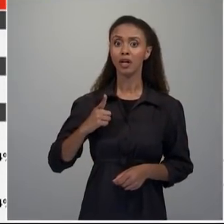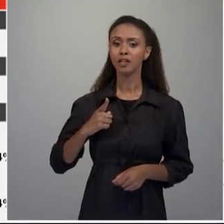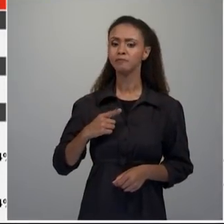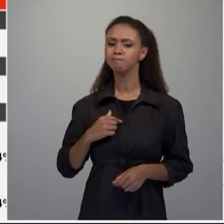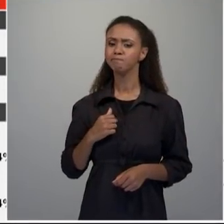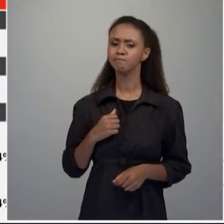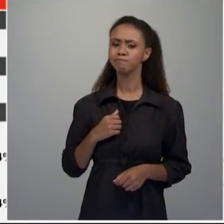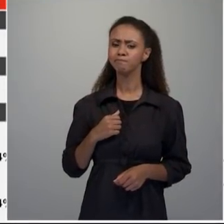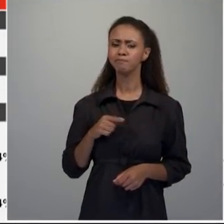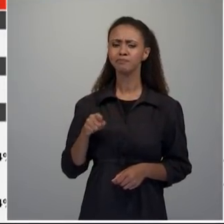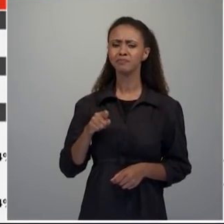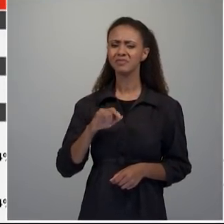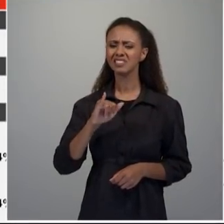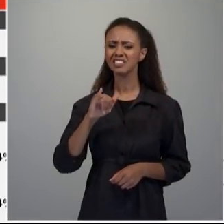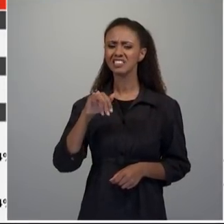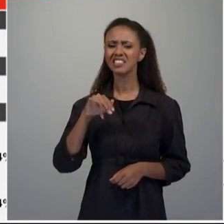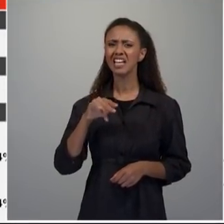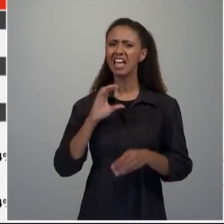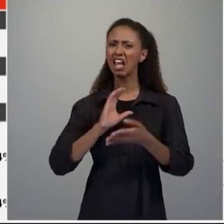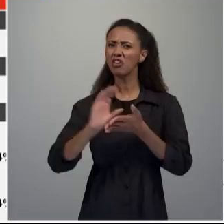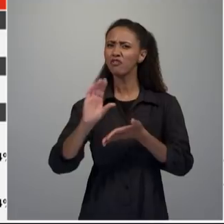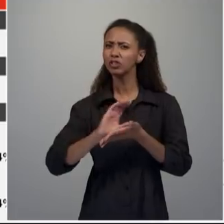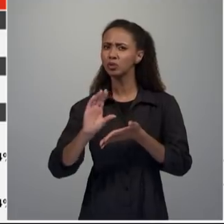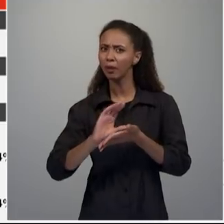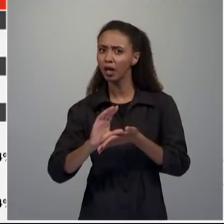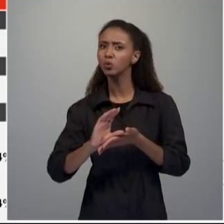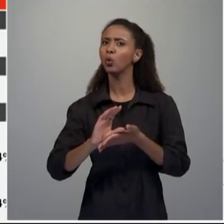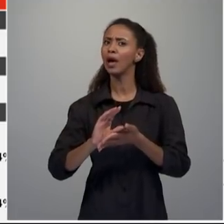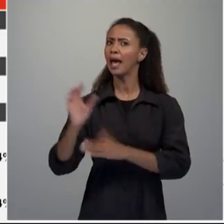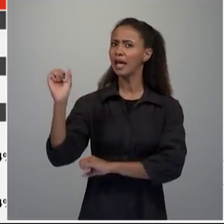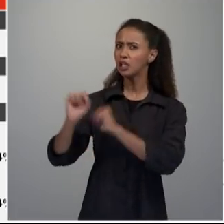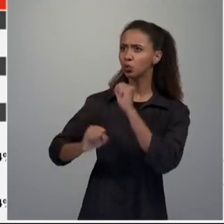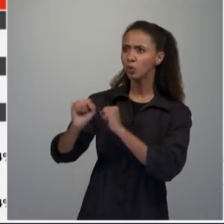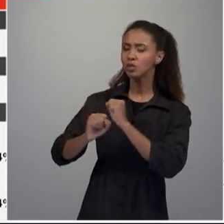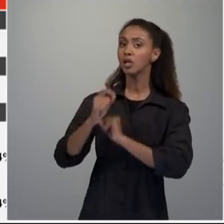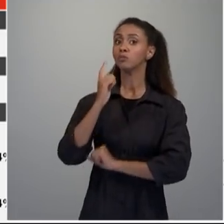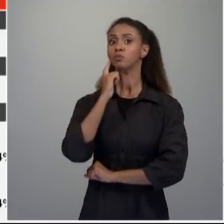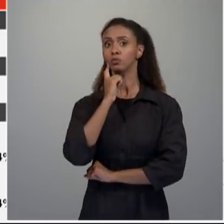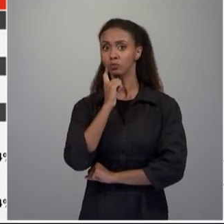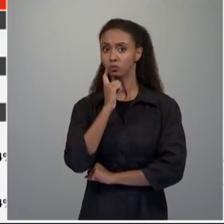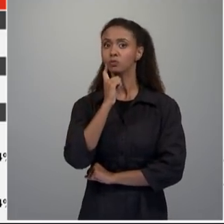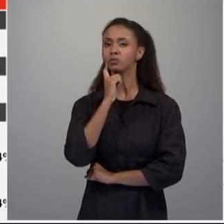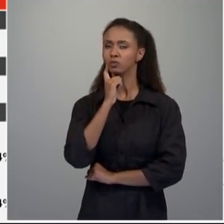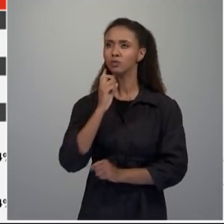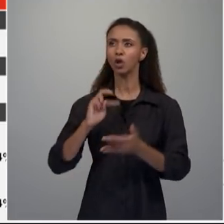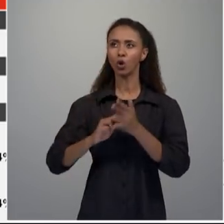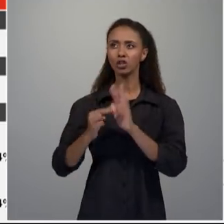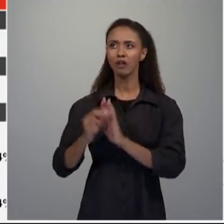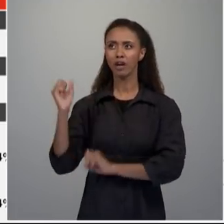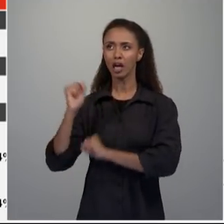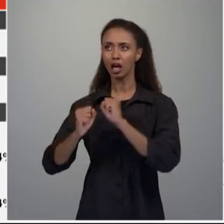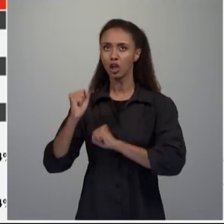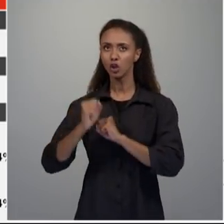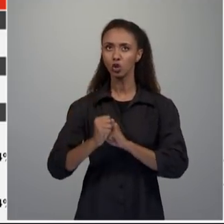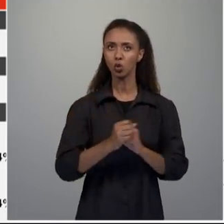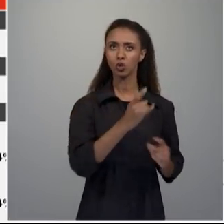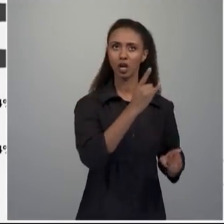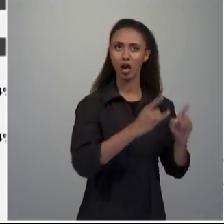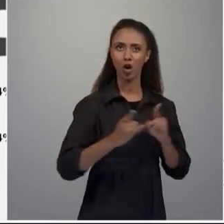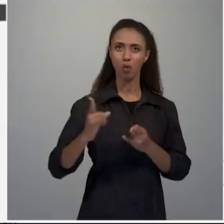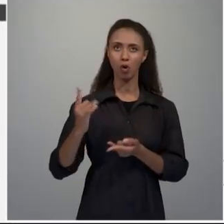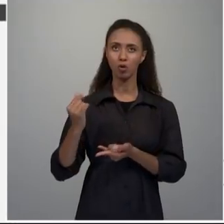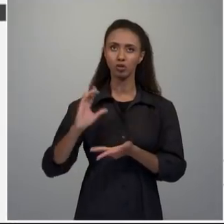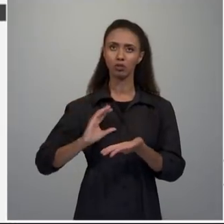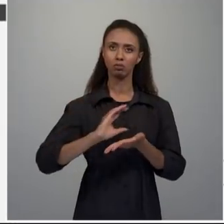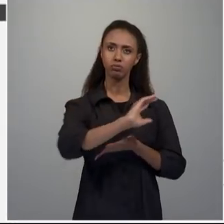investimento do que da indústria a então a indústria está investindo em robô é uma coisa que a gente tem que